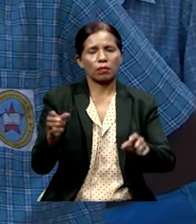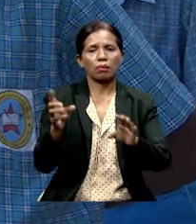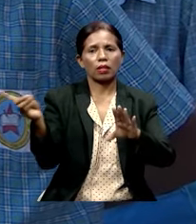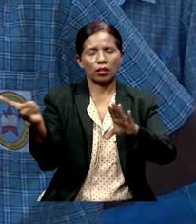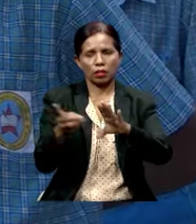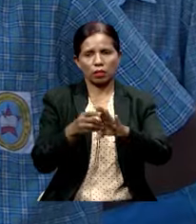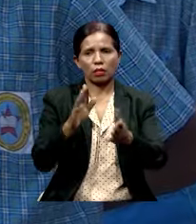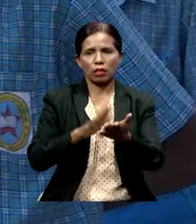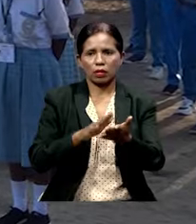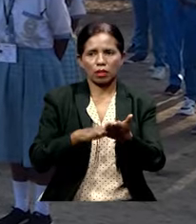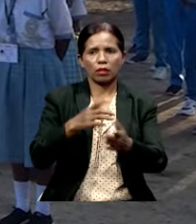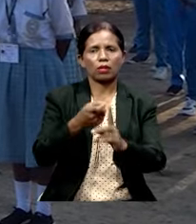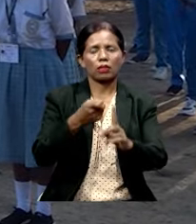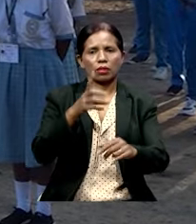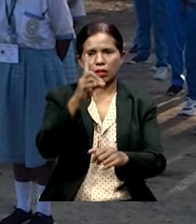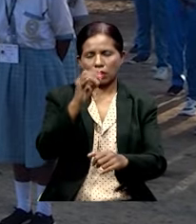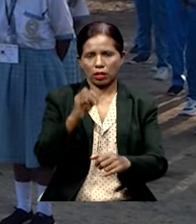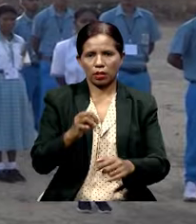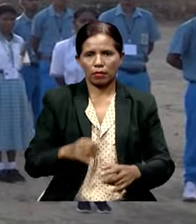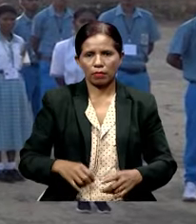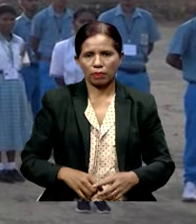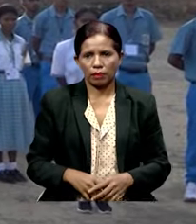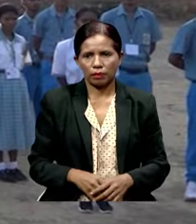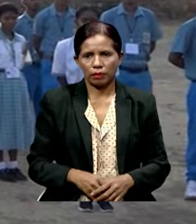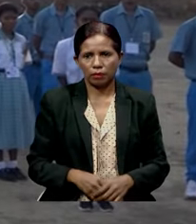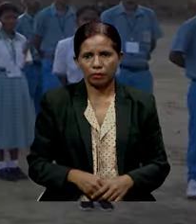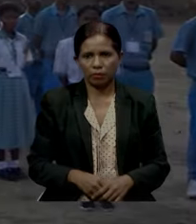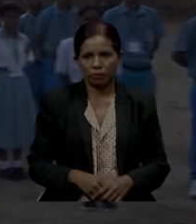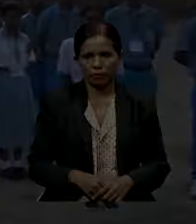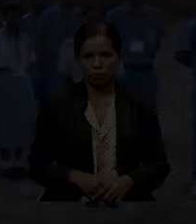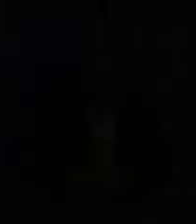diploma escolar maioria Husidili. Gasparinha de Souza, Dilma Suzetti, Ziemen.